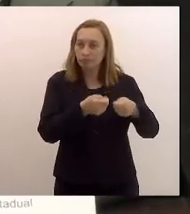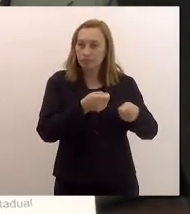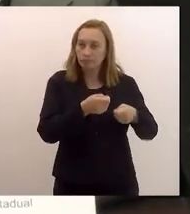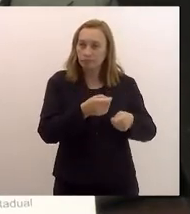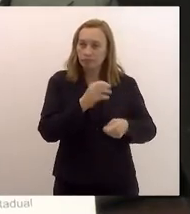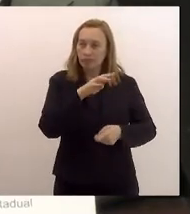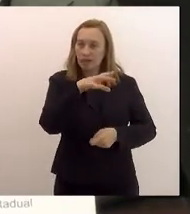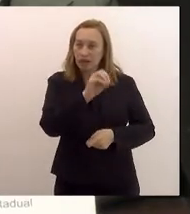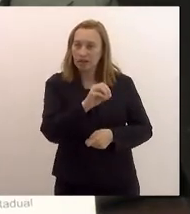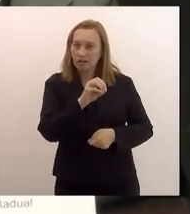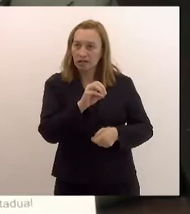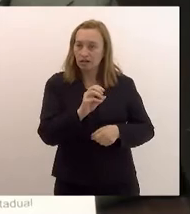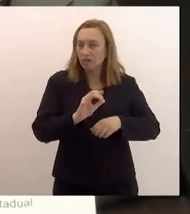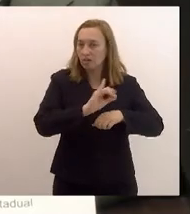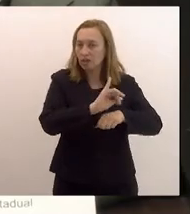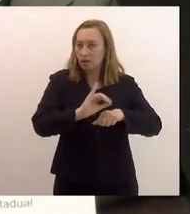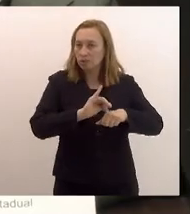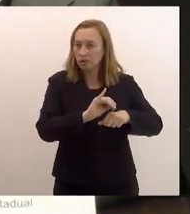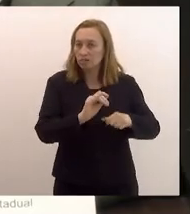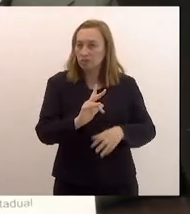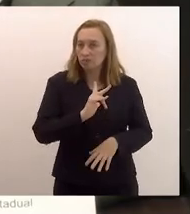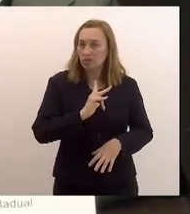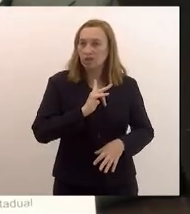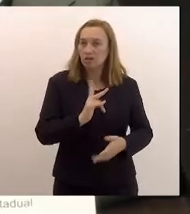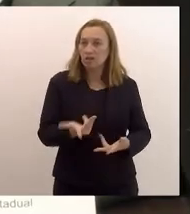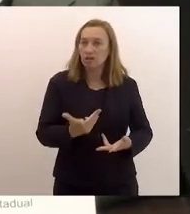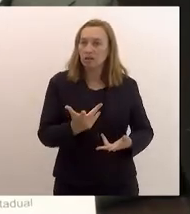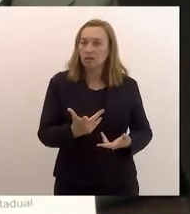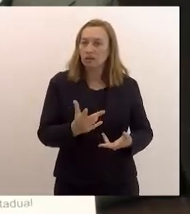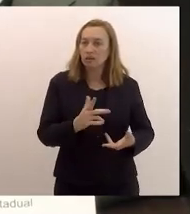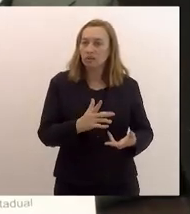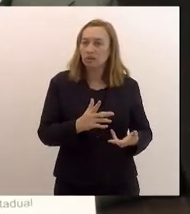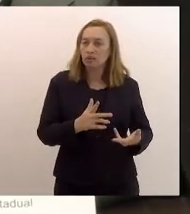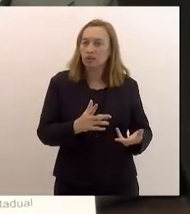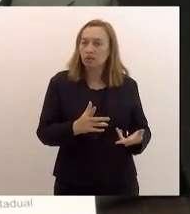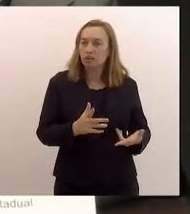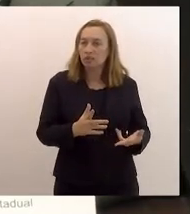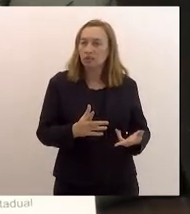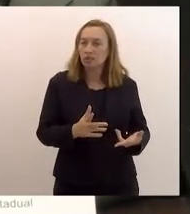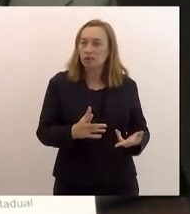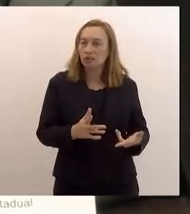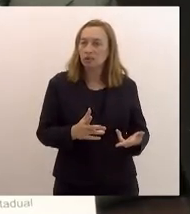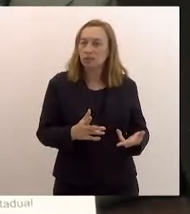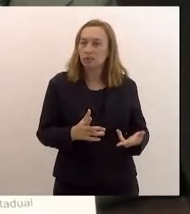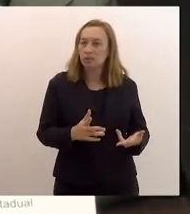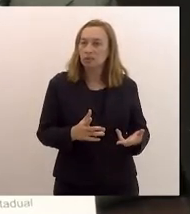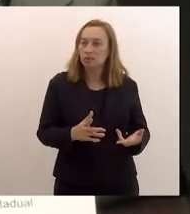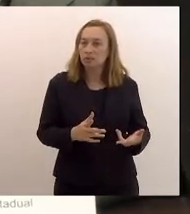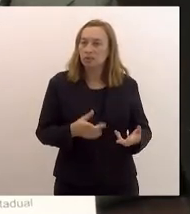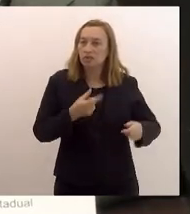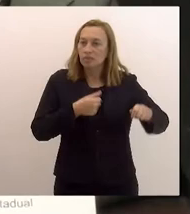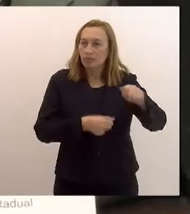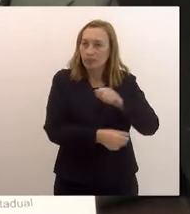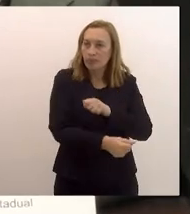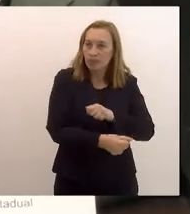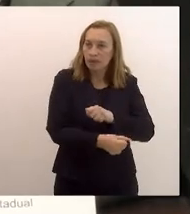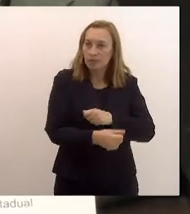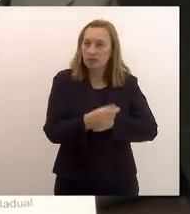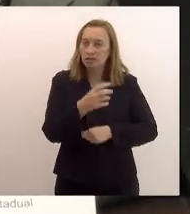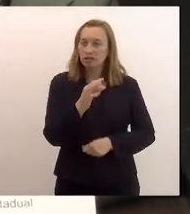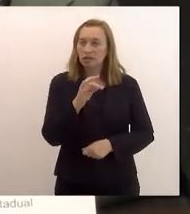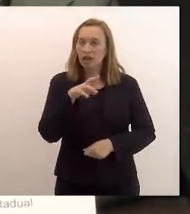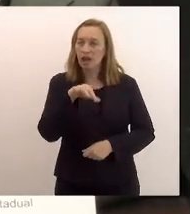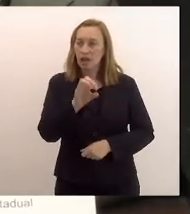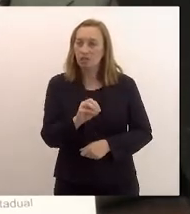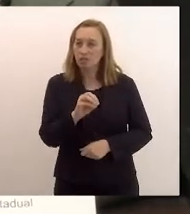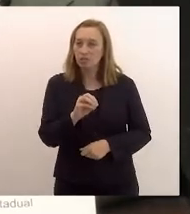ao capital privado dentro desse contexto e tentar fazer com que os investimentos em termelétricas sejam